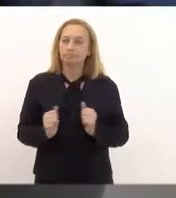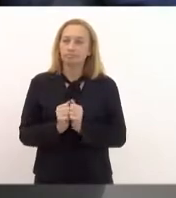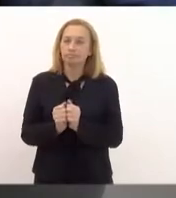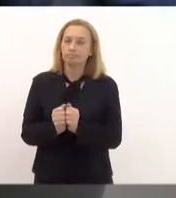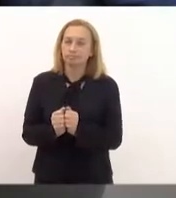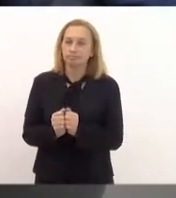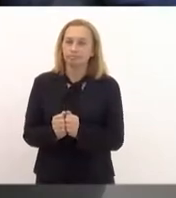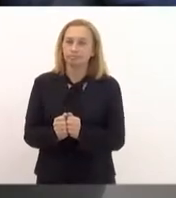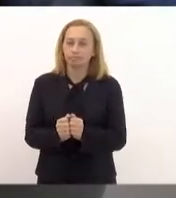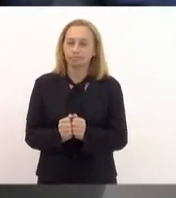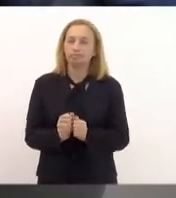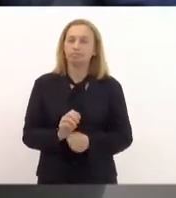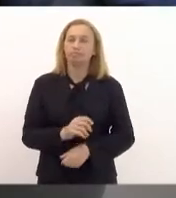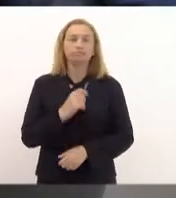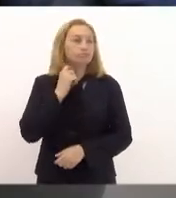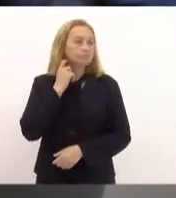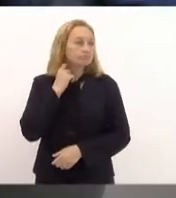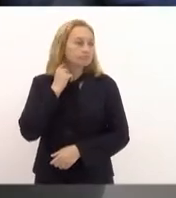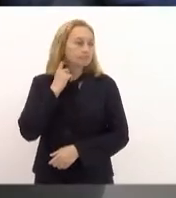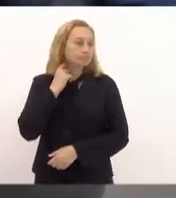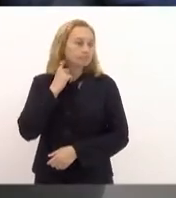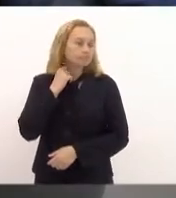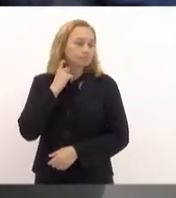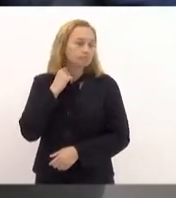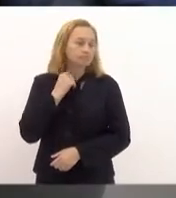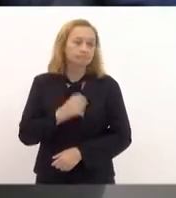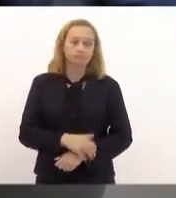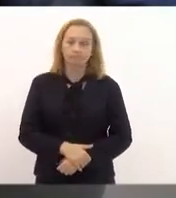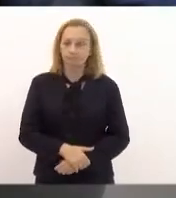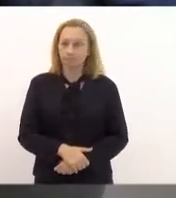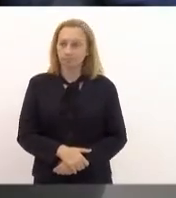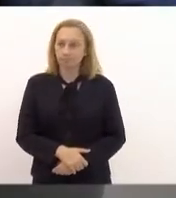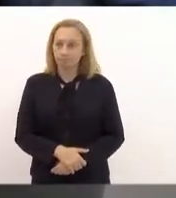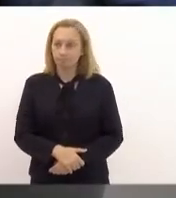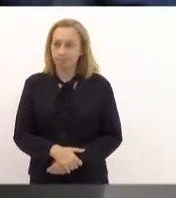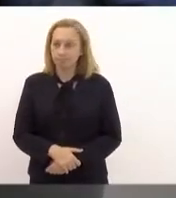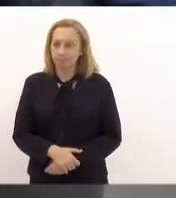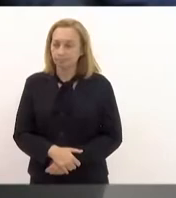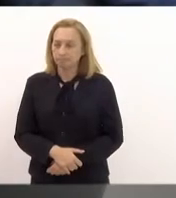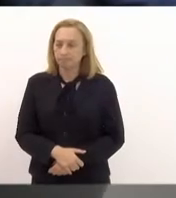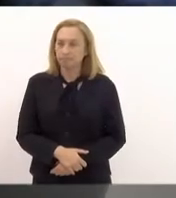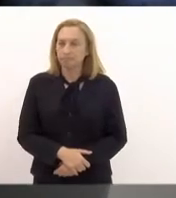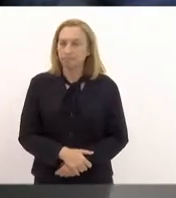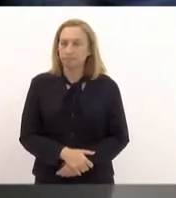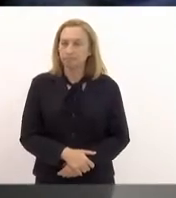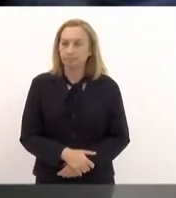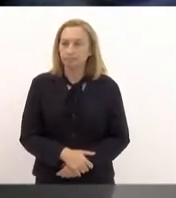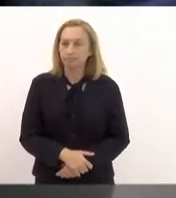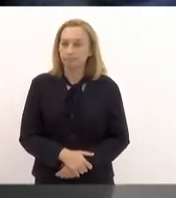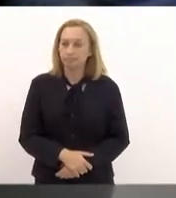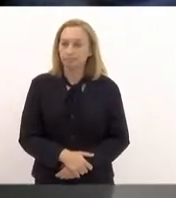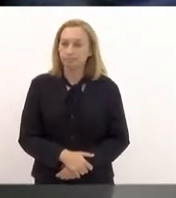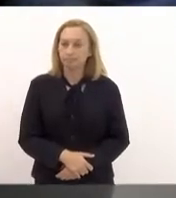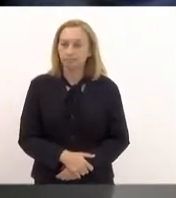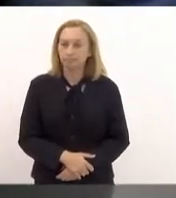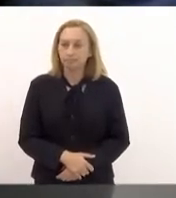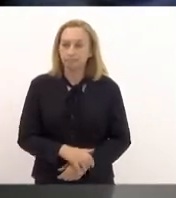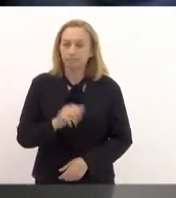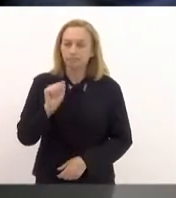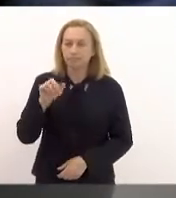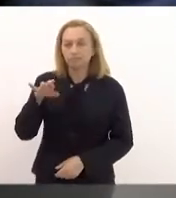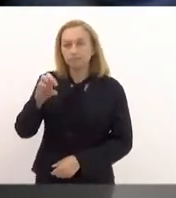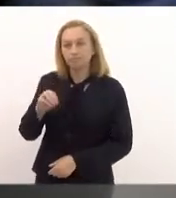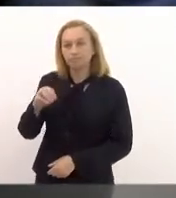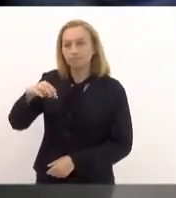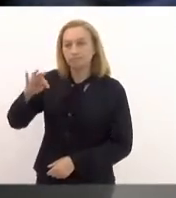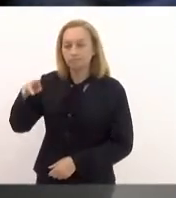outras iniciativas de planejamento. Então, acho que é para ter esse contexto, para entrar no arco metropolitano e